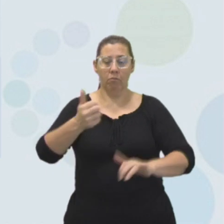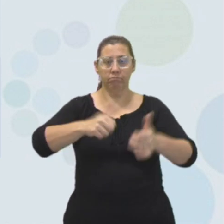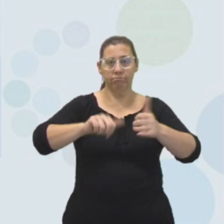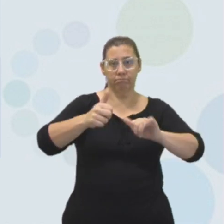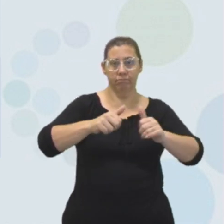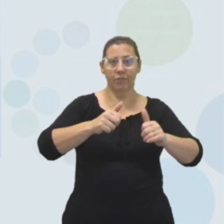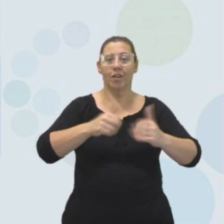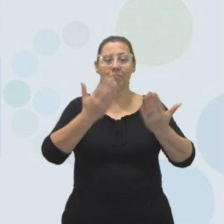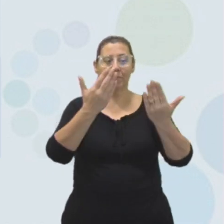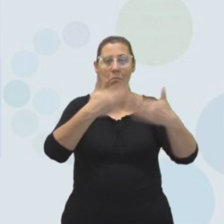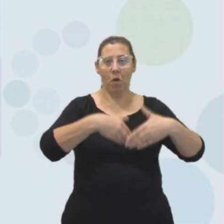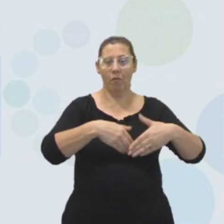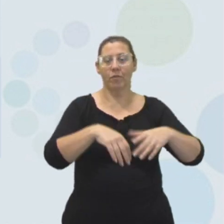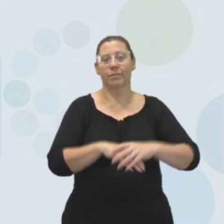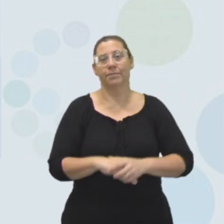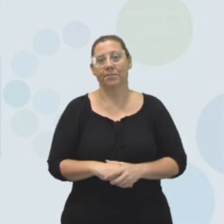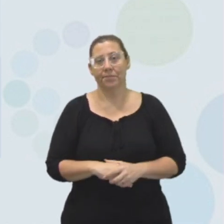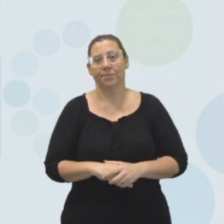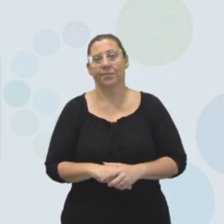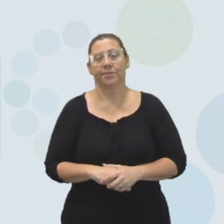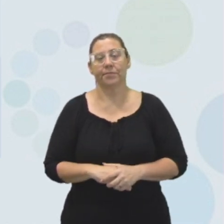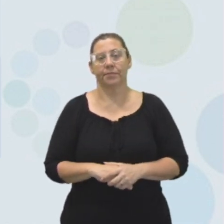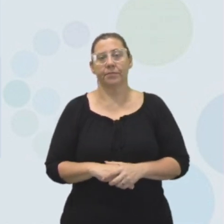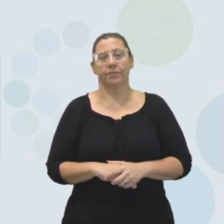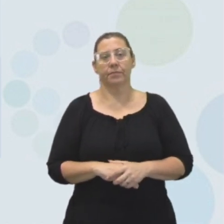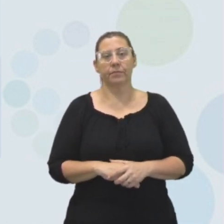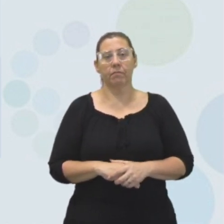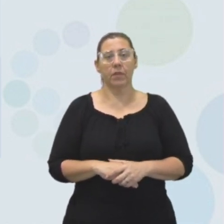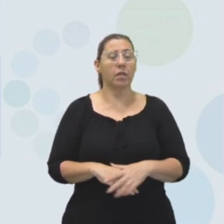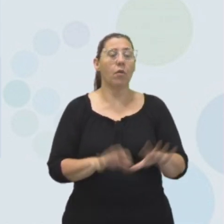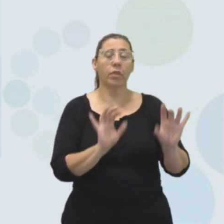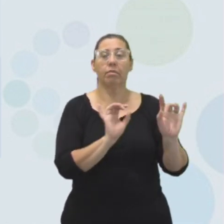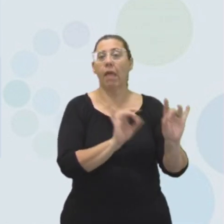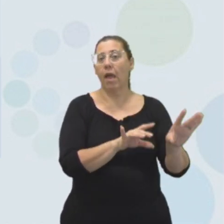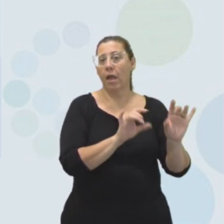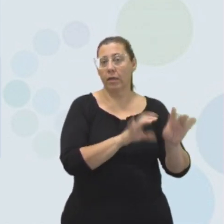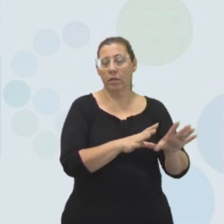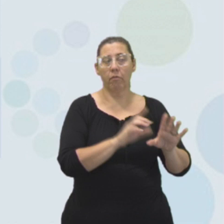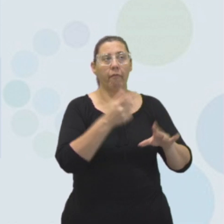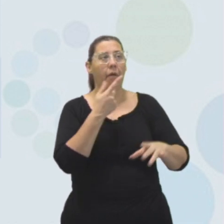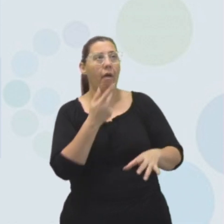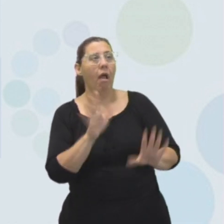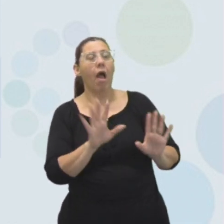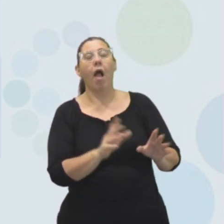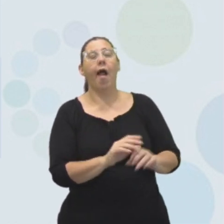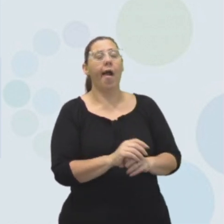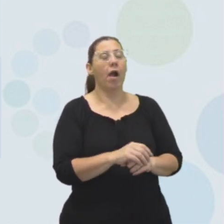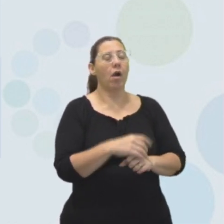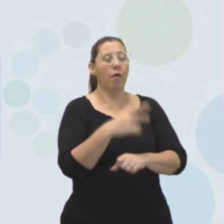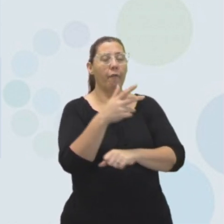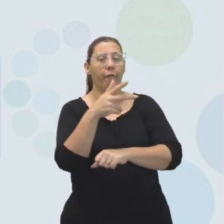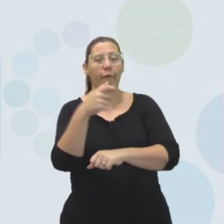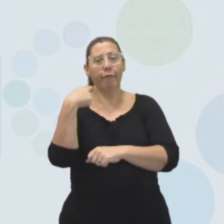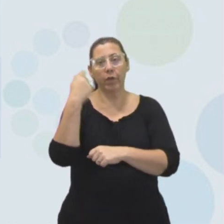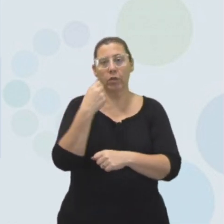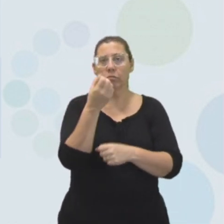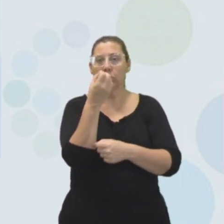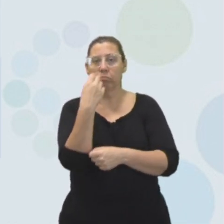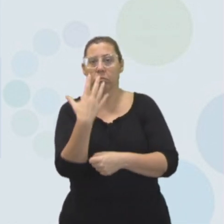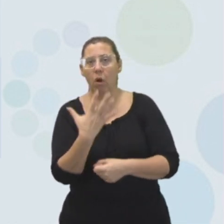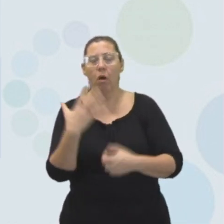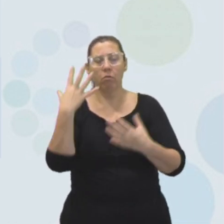o estudante. Claro, não avaliar tecnicamente, dizendo, o vídeo está bonito, está